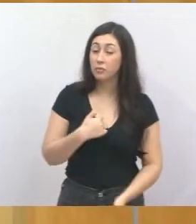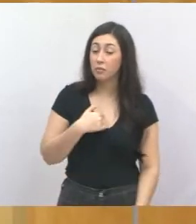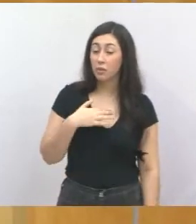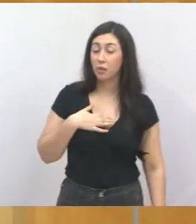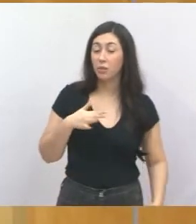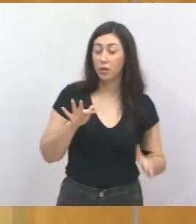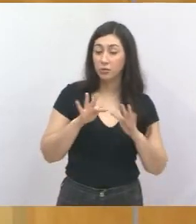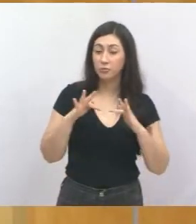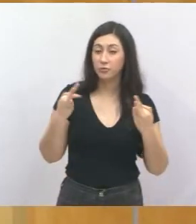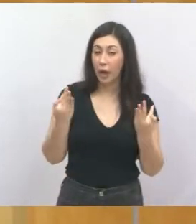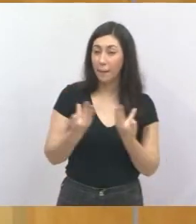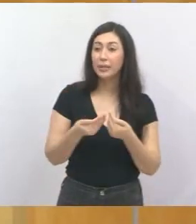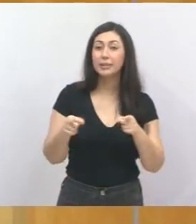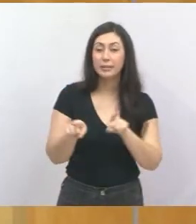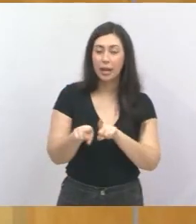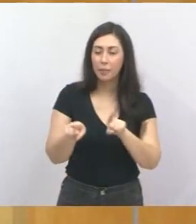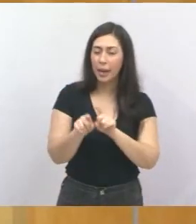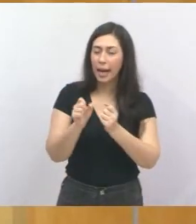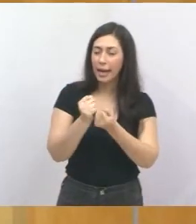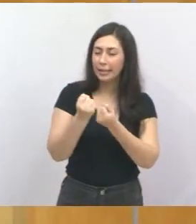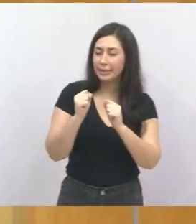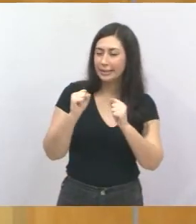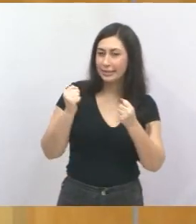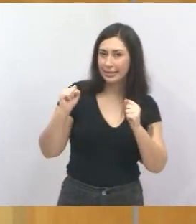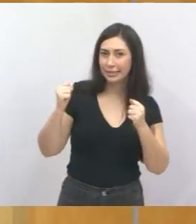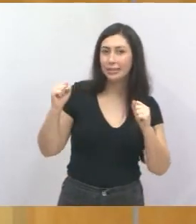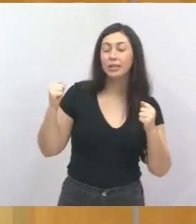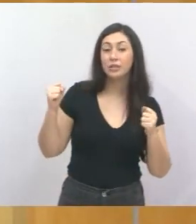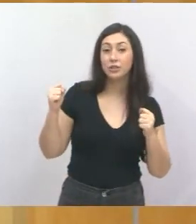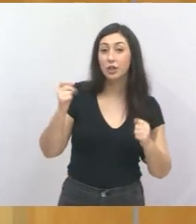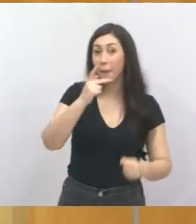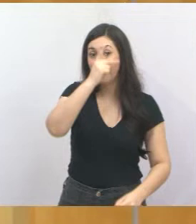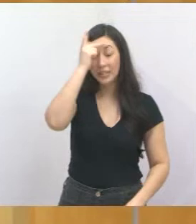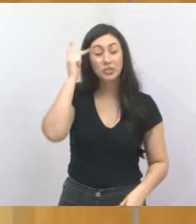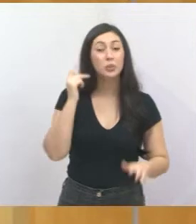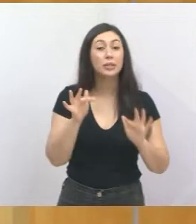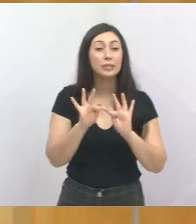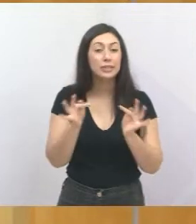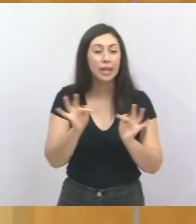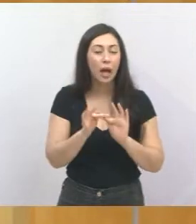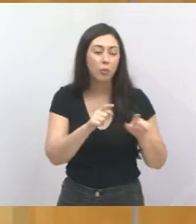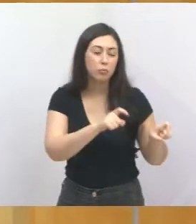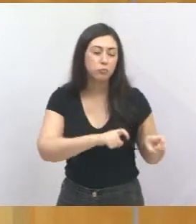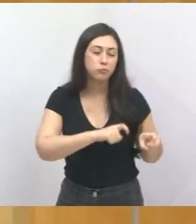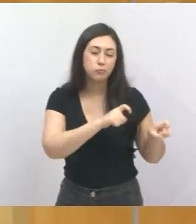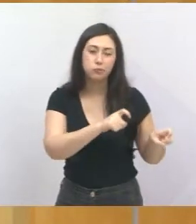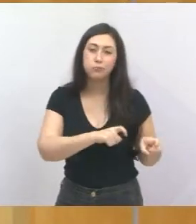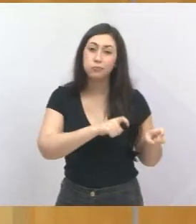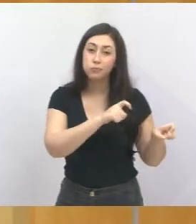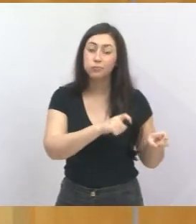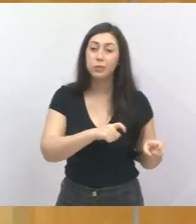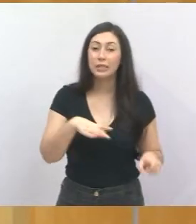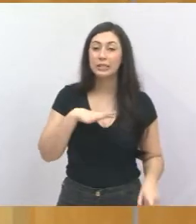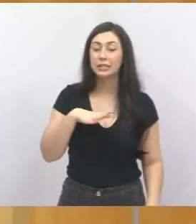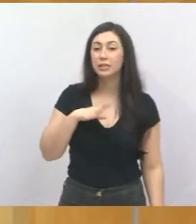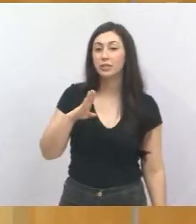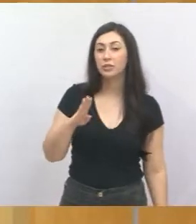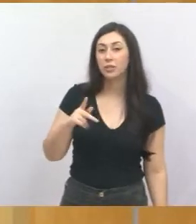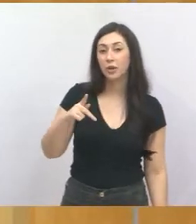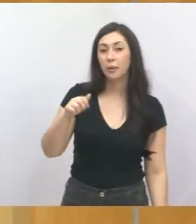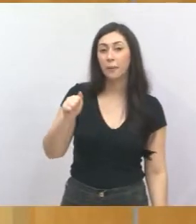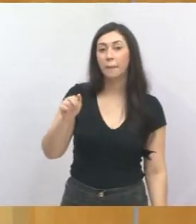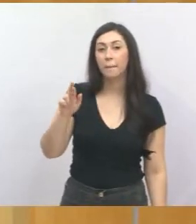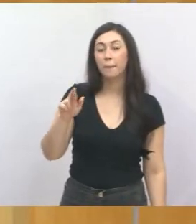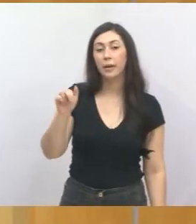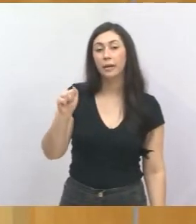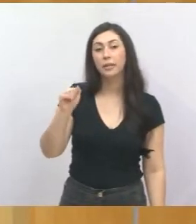família grande também, e de pessoas da roça. A família da minha mãe veio de Pareibuna. Seu Vitor